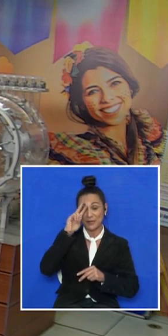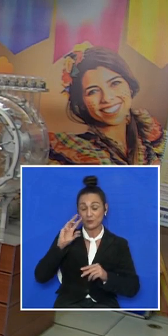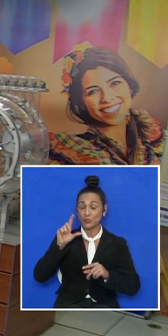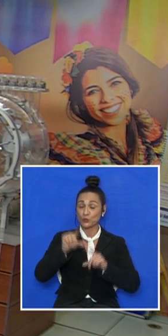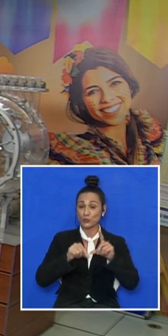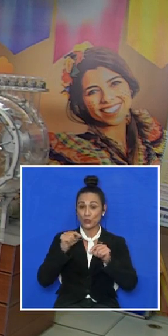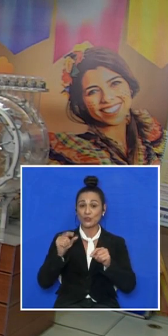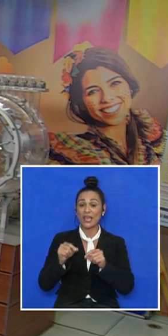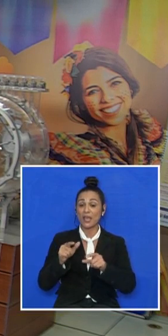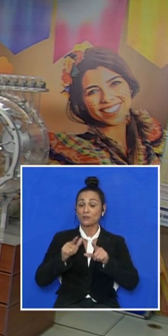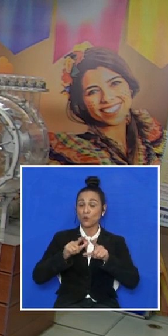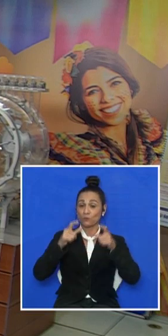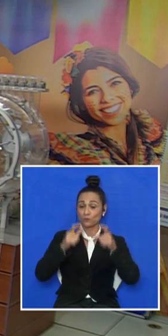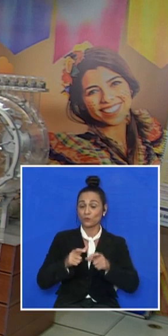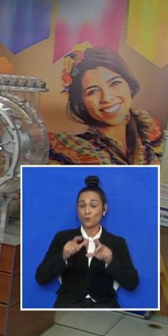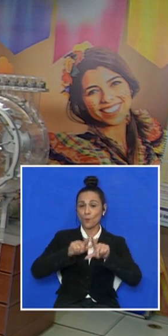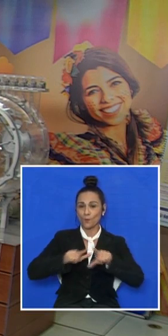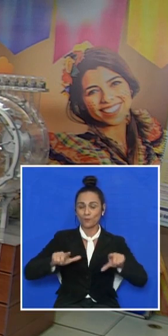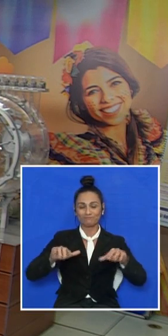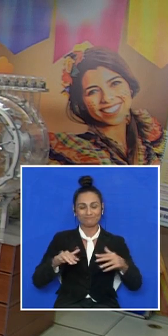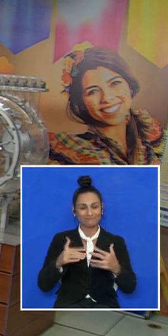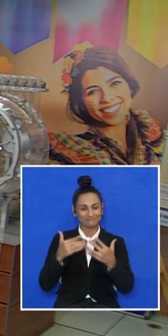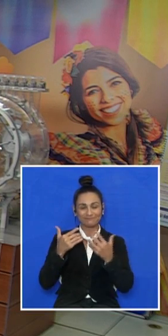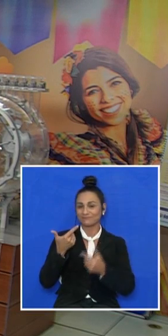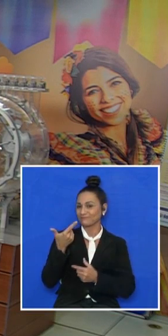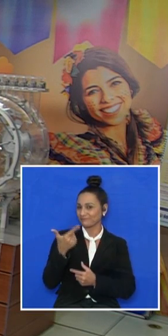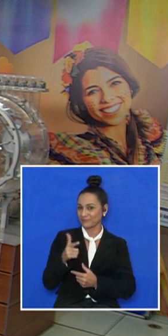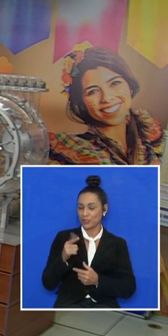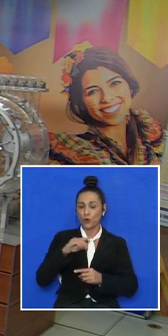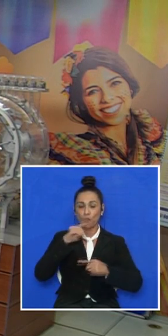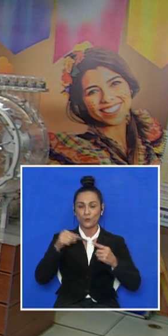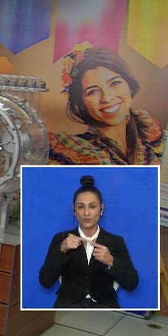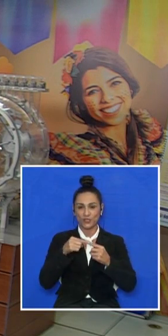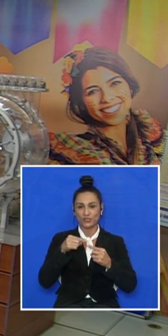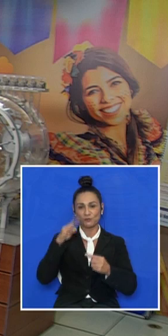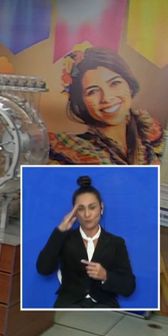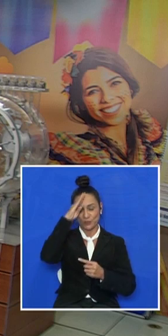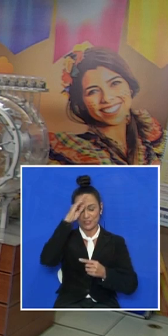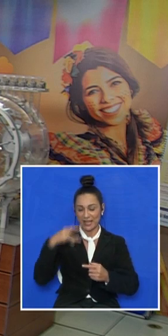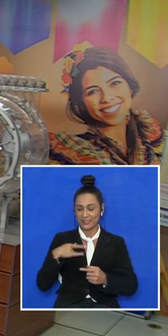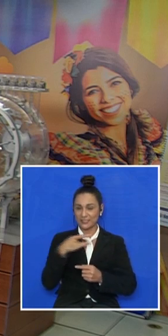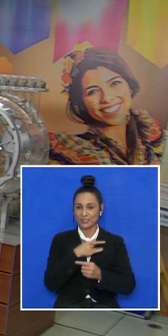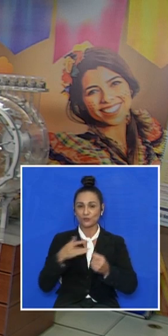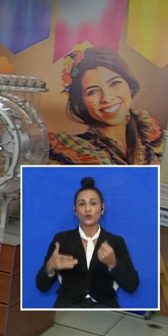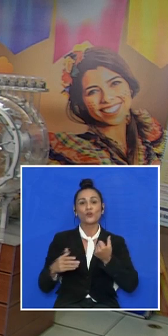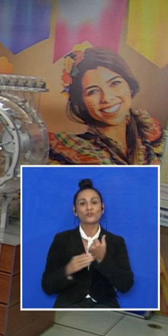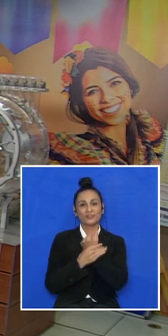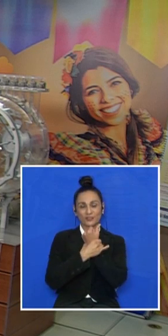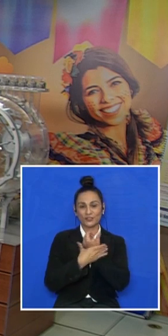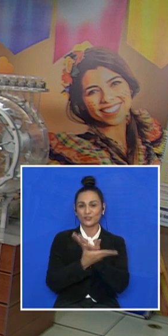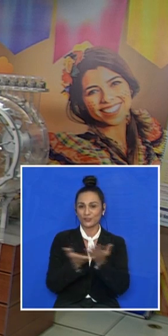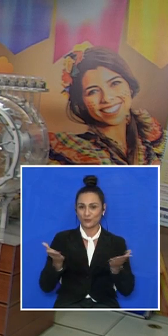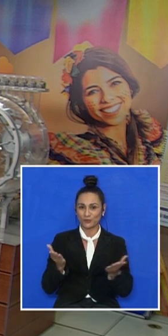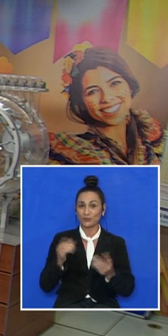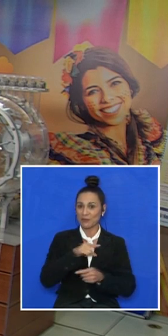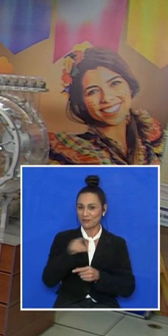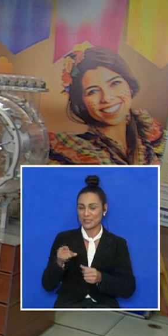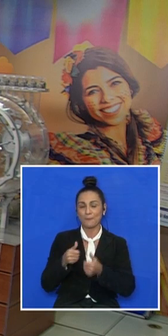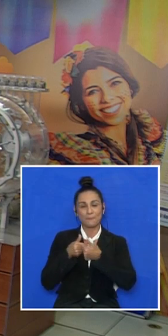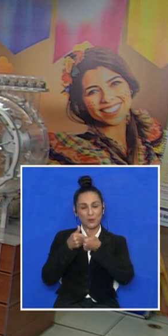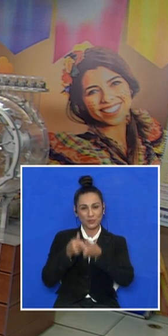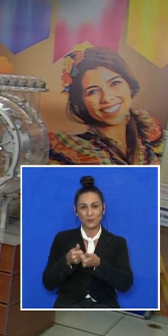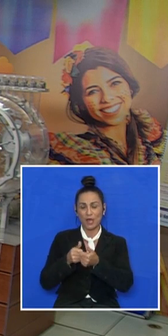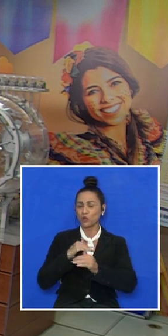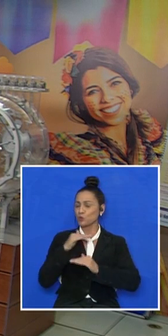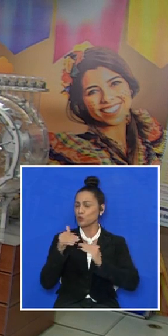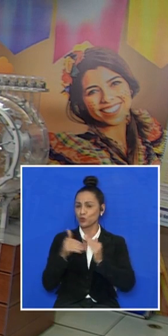está sendo realizado sem a presença de plateia aqui no Espaço Loterias Caixa, com o objetivo de priorizar a segurança e o bem-estar de todos. Mas você pode